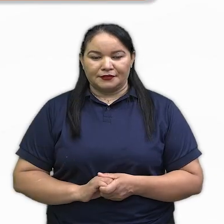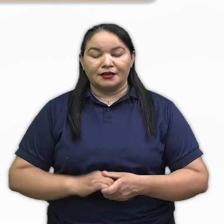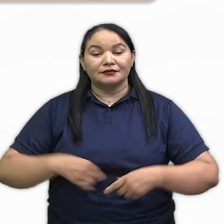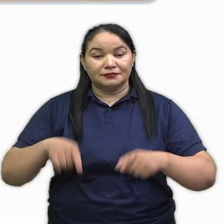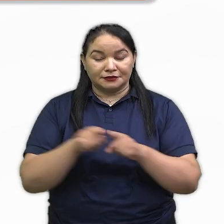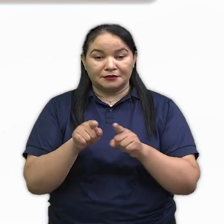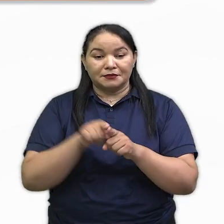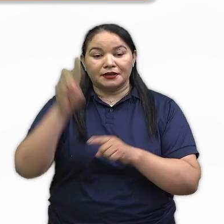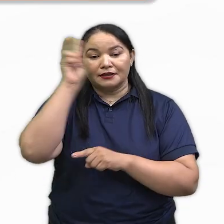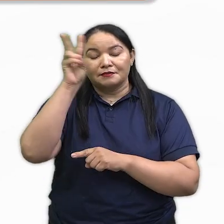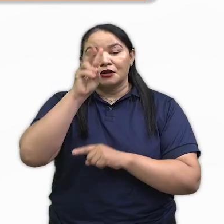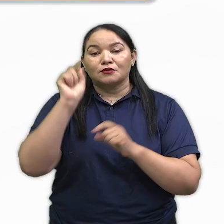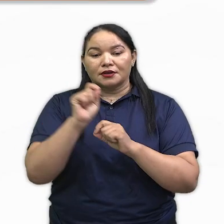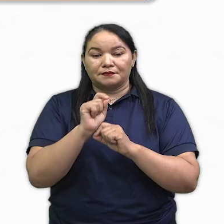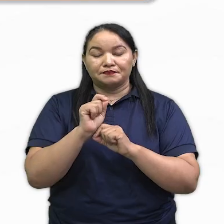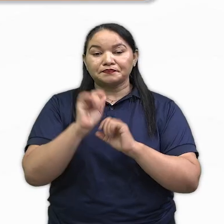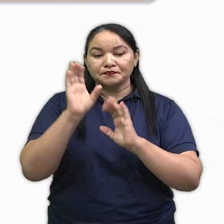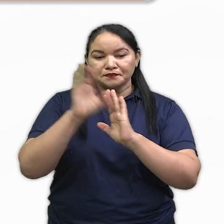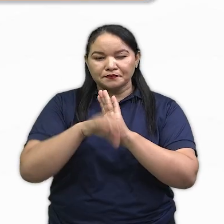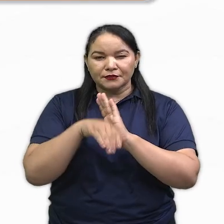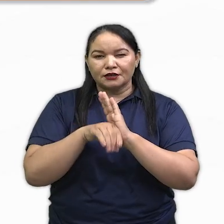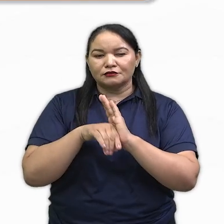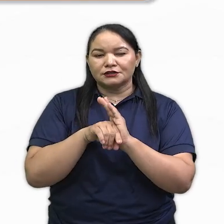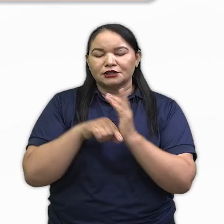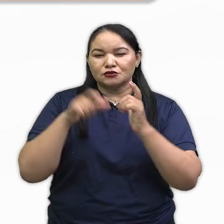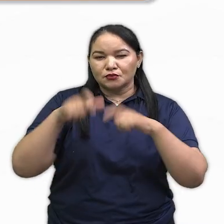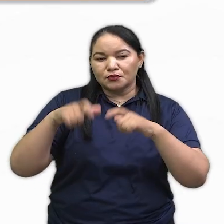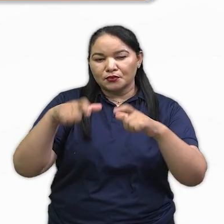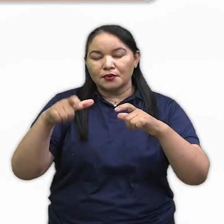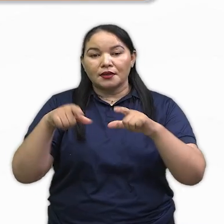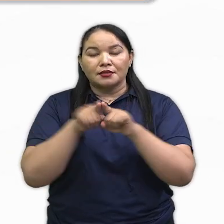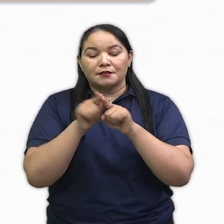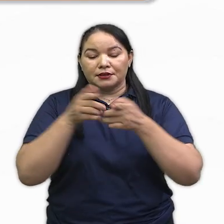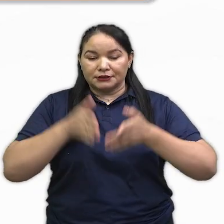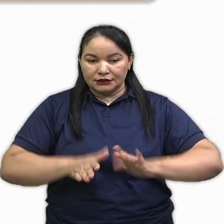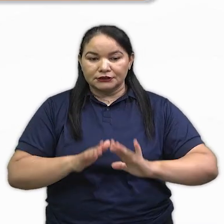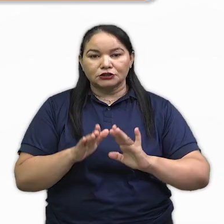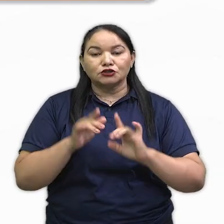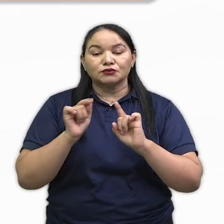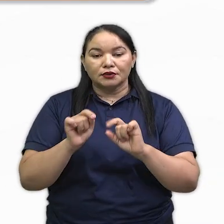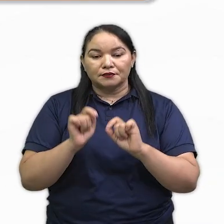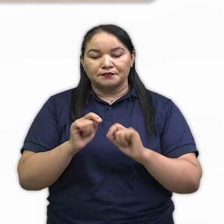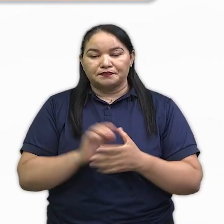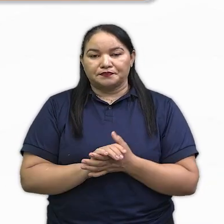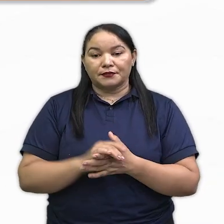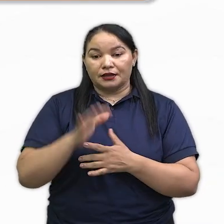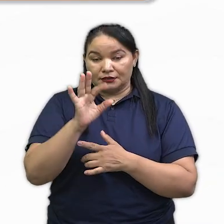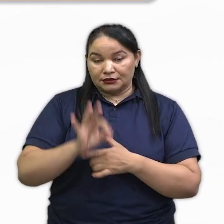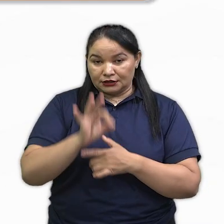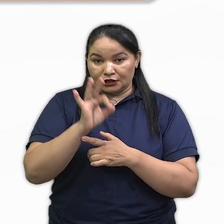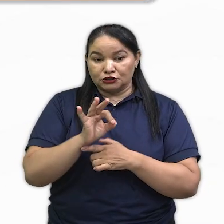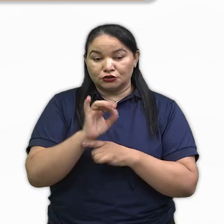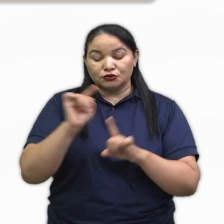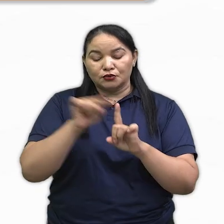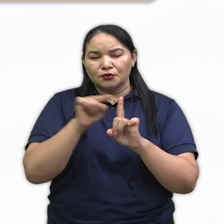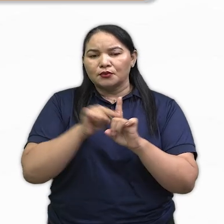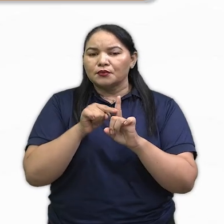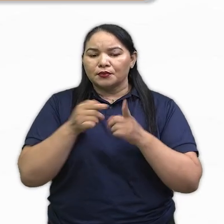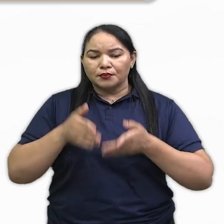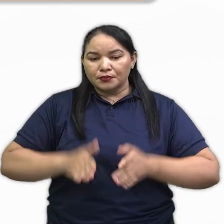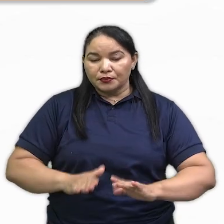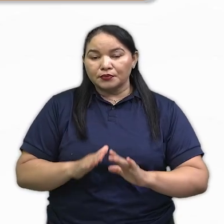Também vamos relembrar sobre os conceitos demográficos, a natalidade, que diz respeito à taxa de